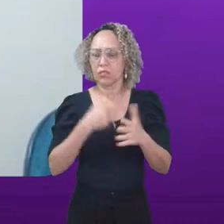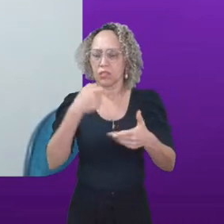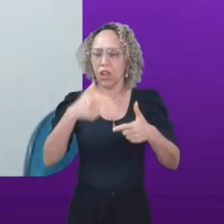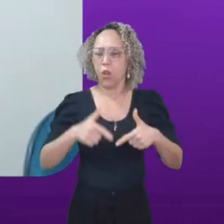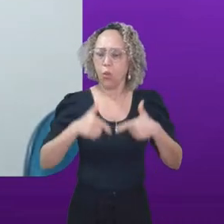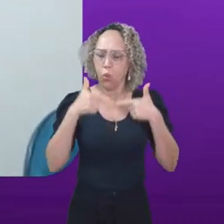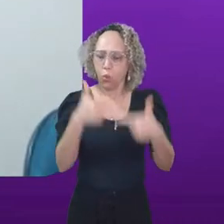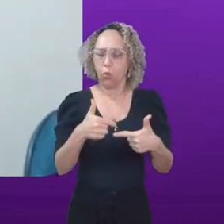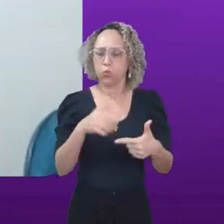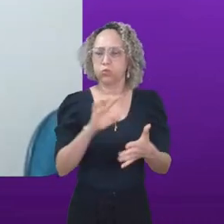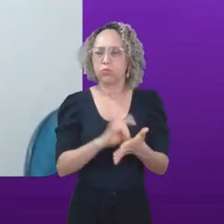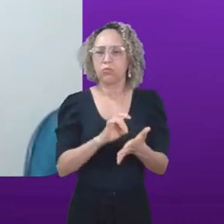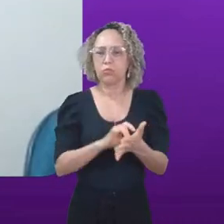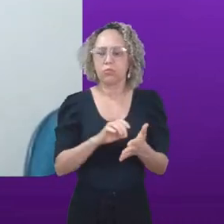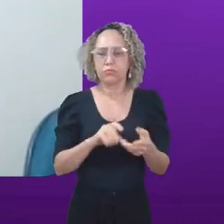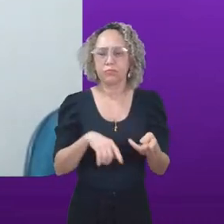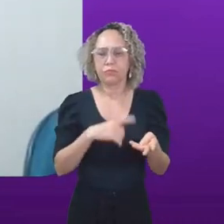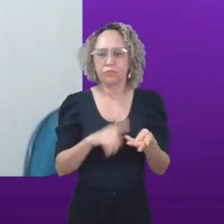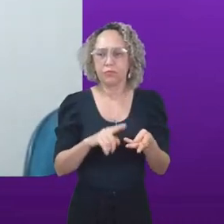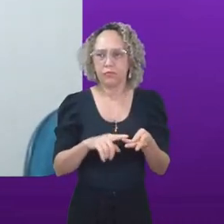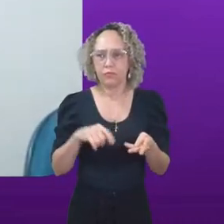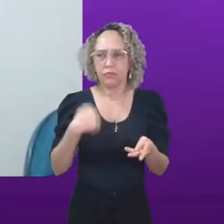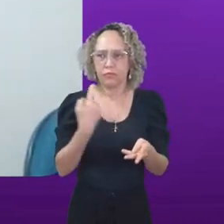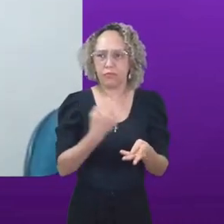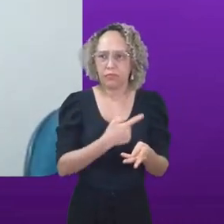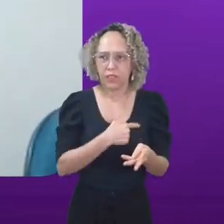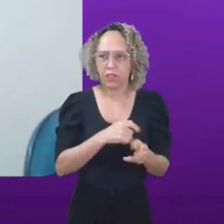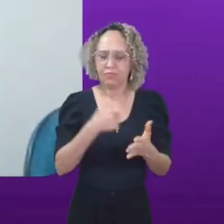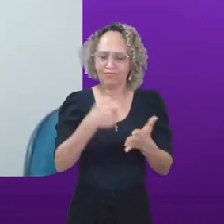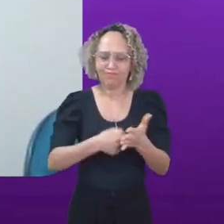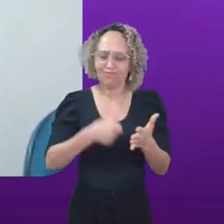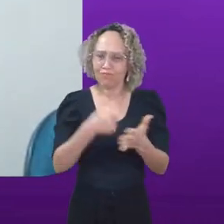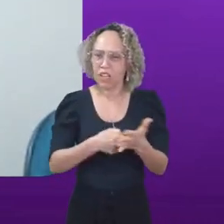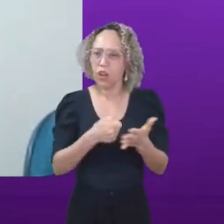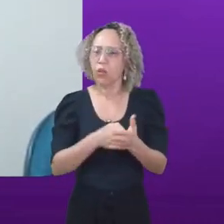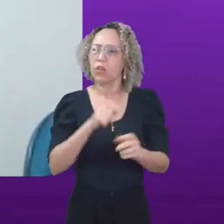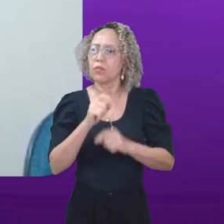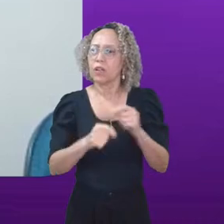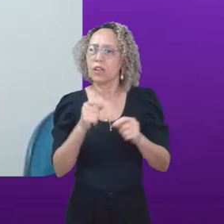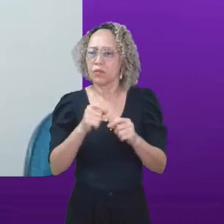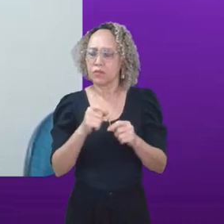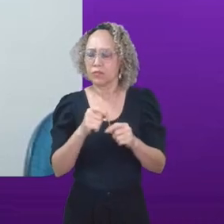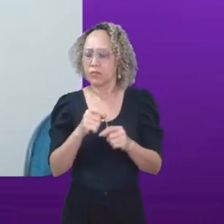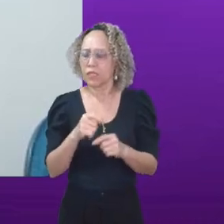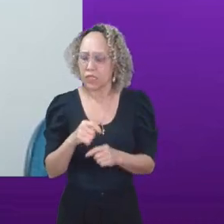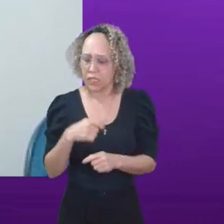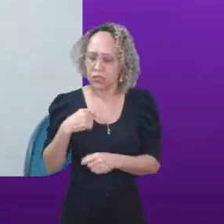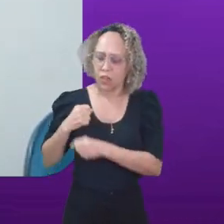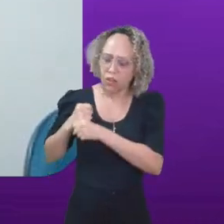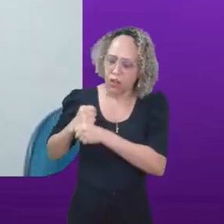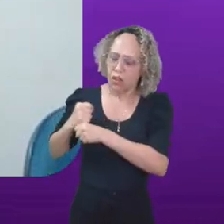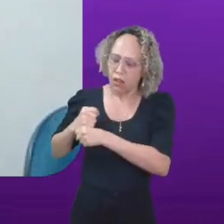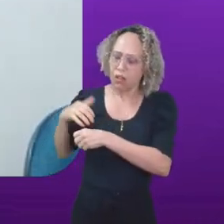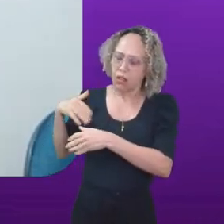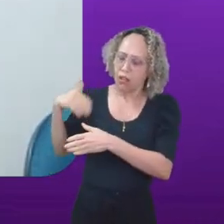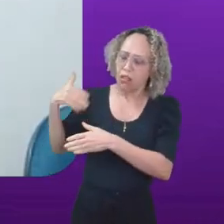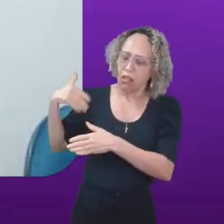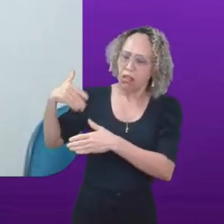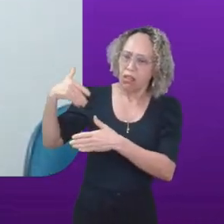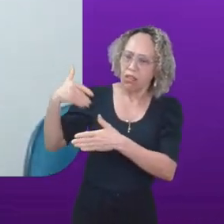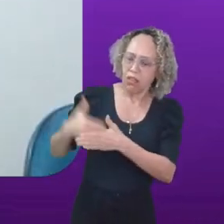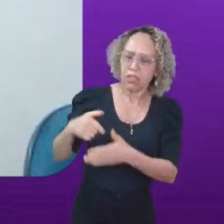de fato, quando se trata da luta por reparação, da busca por reparação de tantos anos que a gente foi submetida